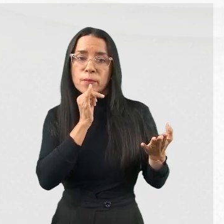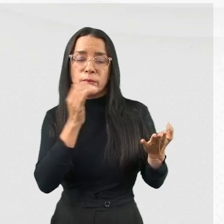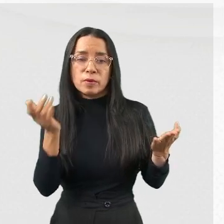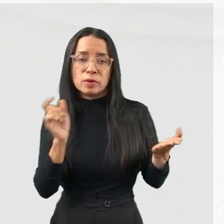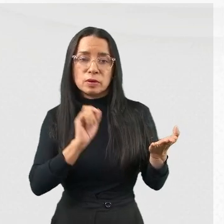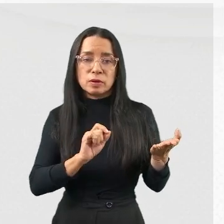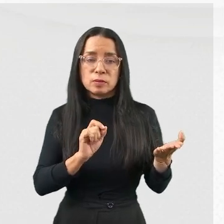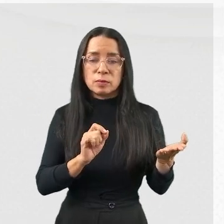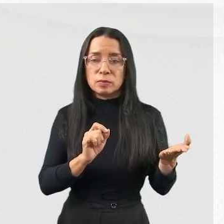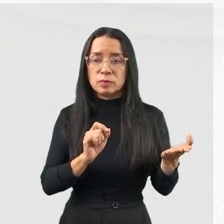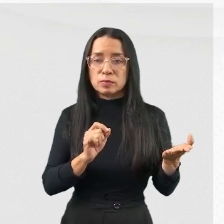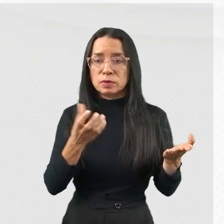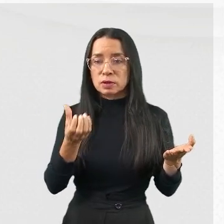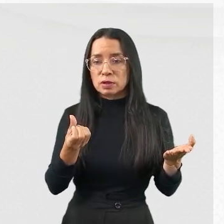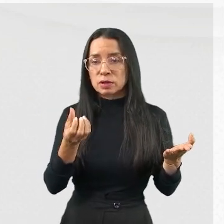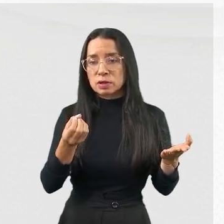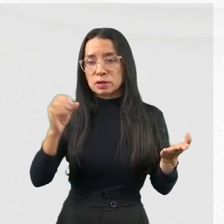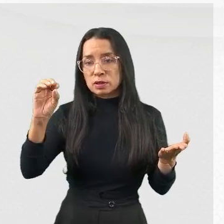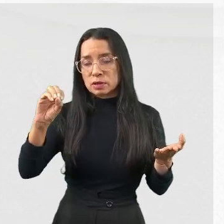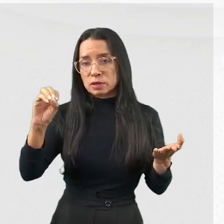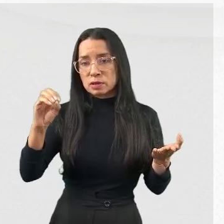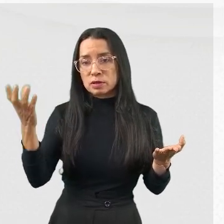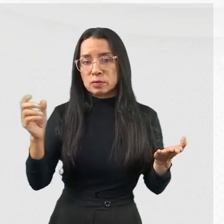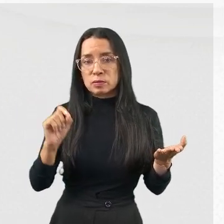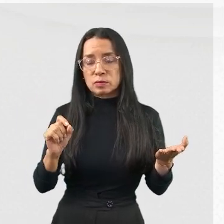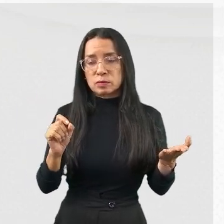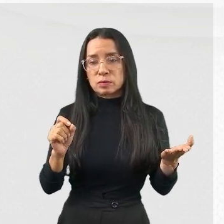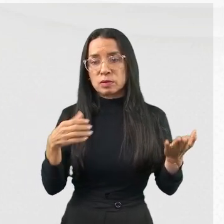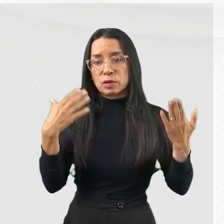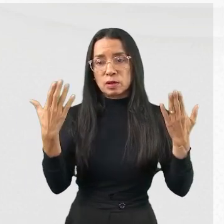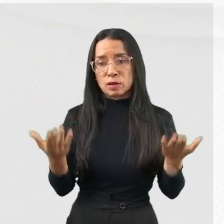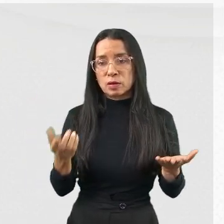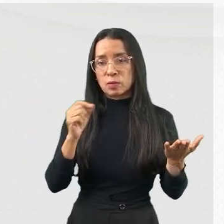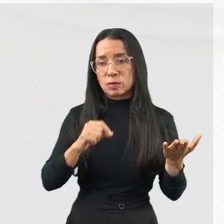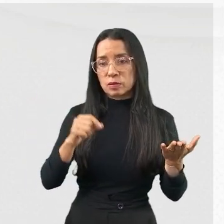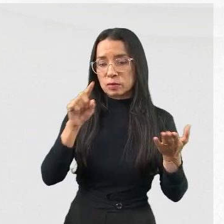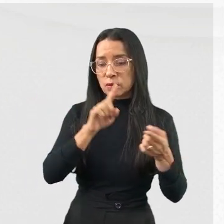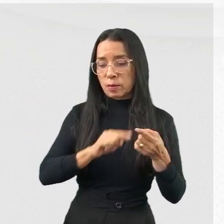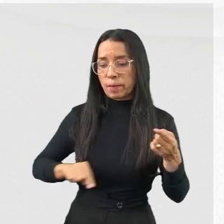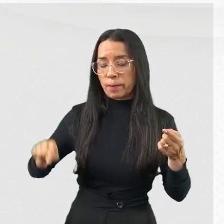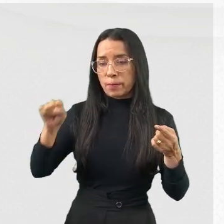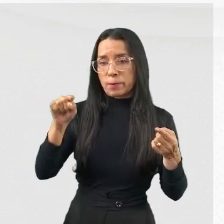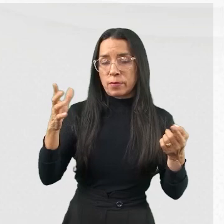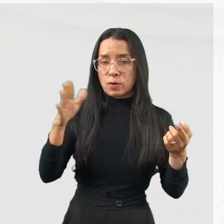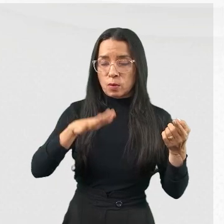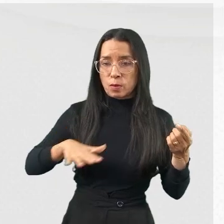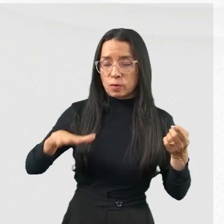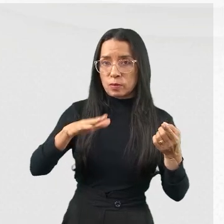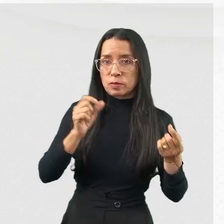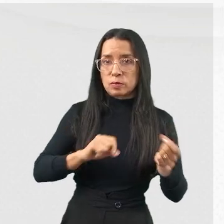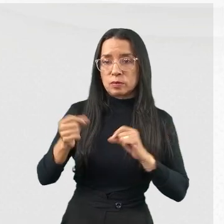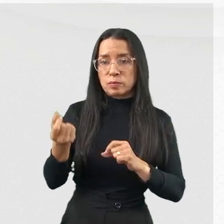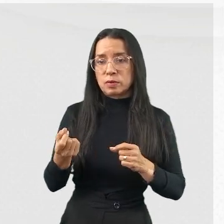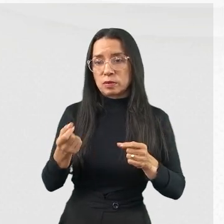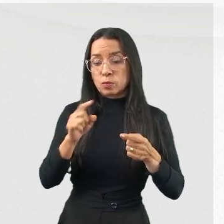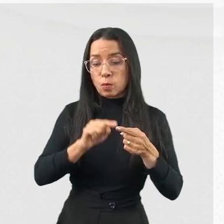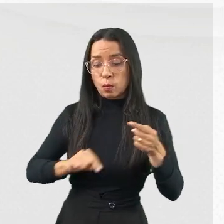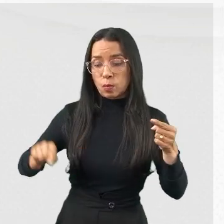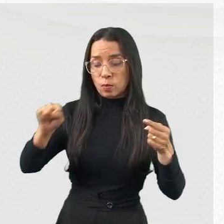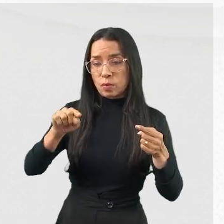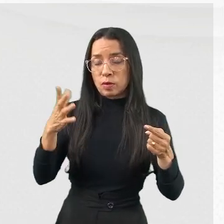ângulo seja de 60 graus. Enquanto você estava percorrendo esse espaço, o ângulo estava sendo